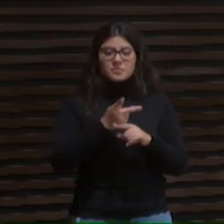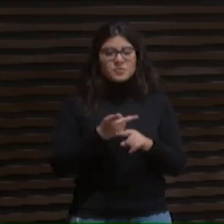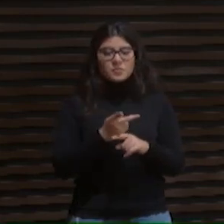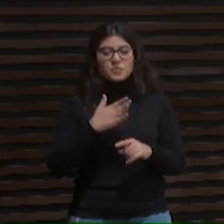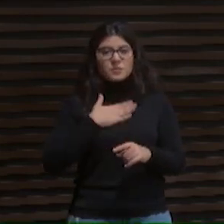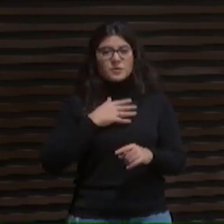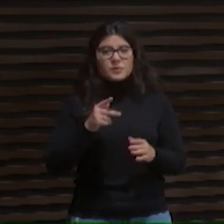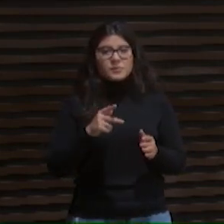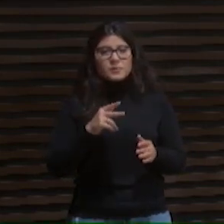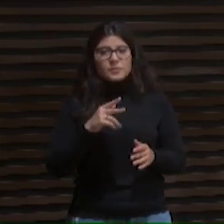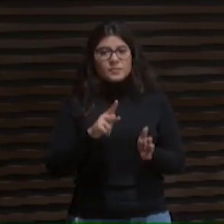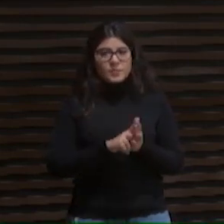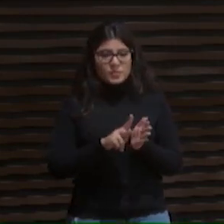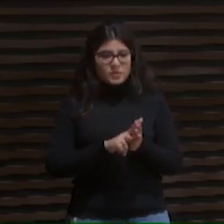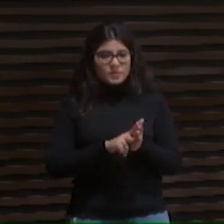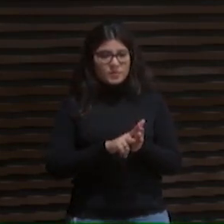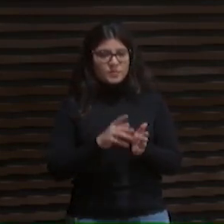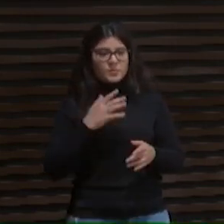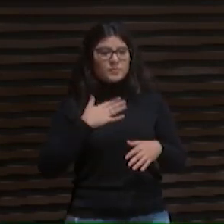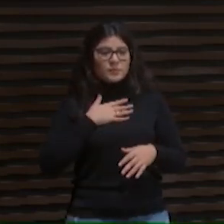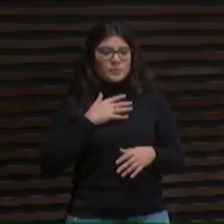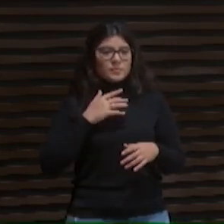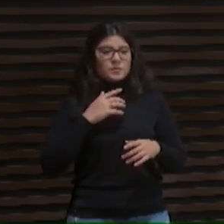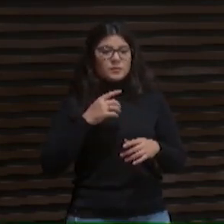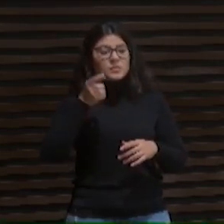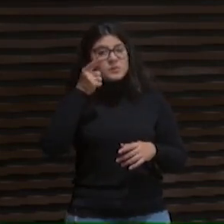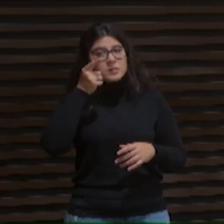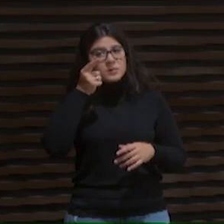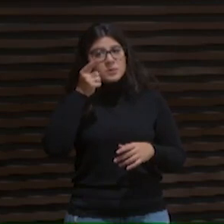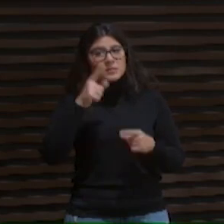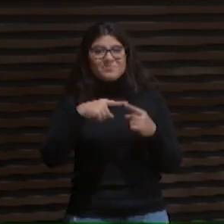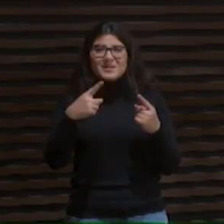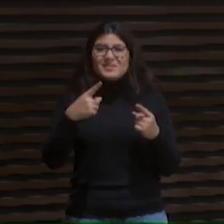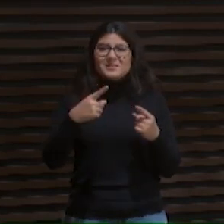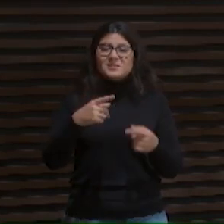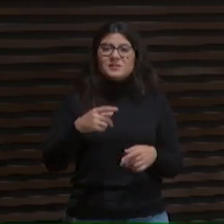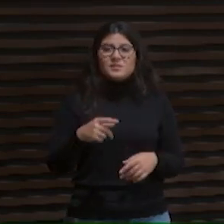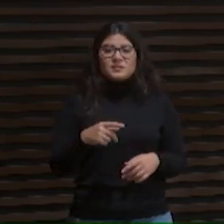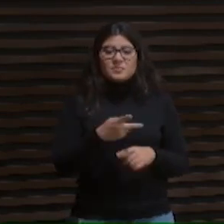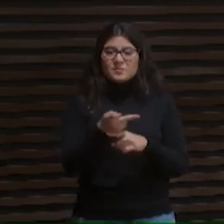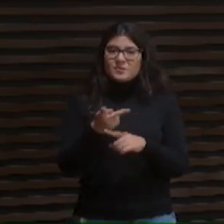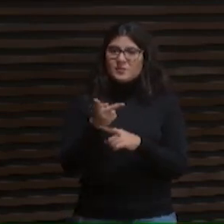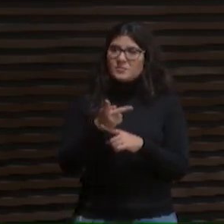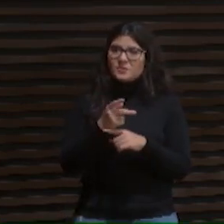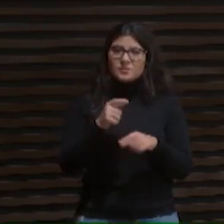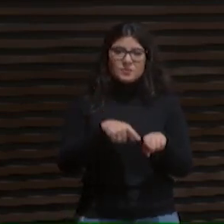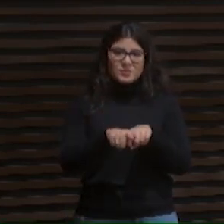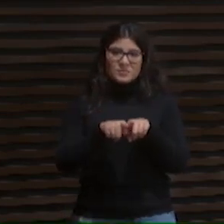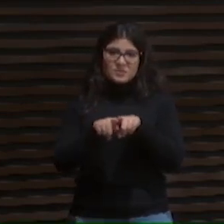interesse. Olha a negação do eu, a vida voltada para Deus e para o próximo. Não é mais o